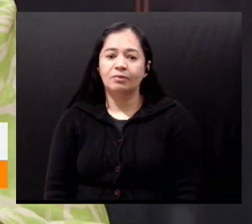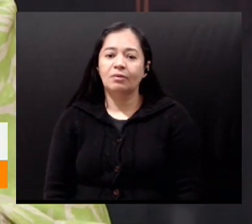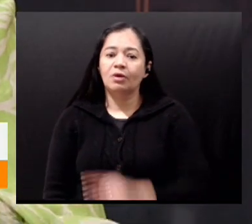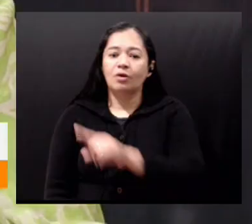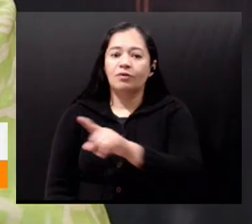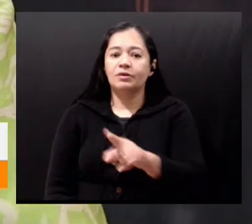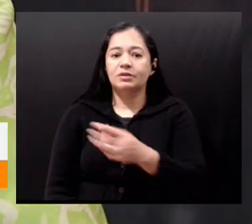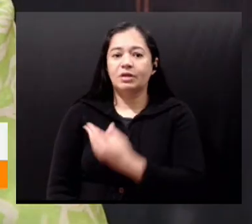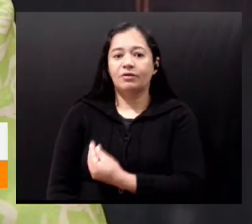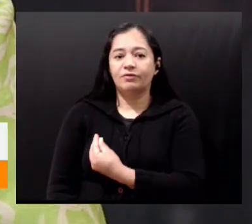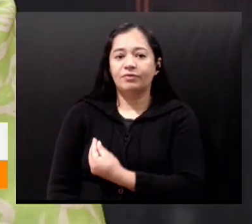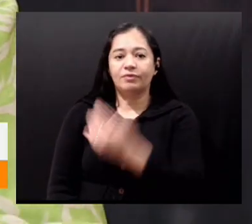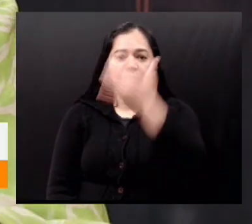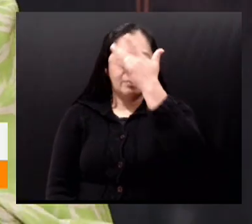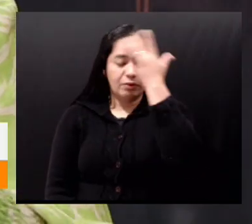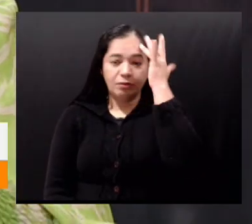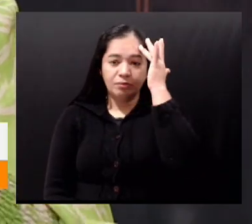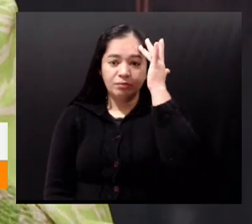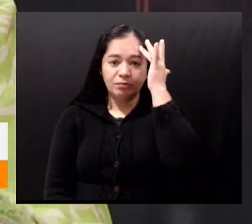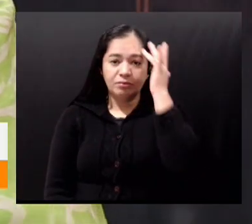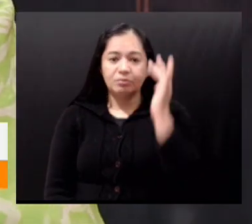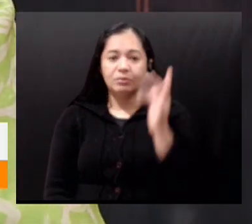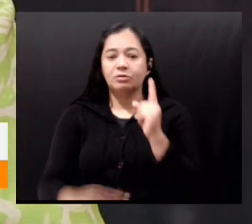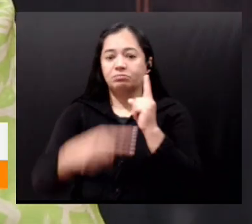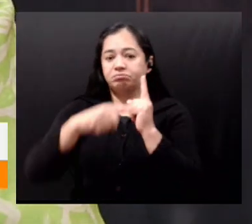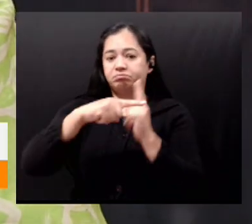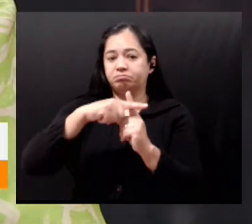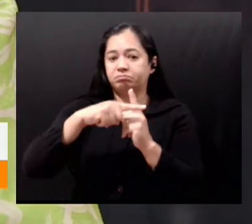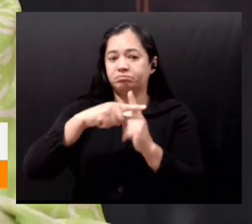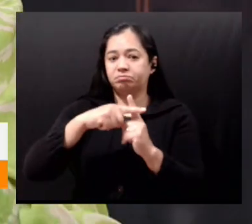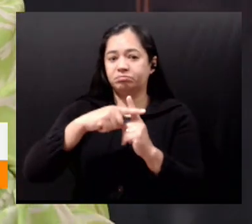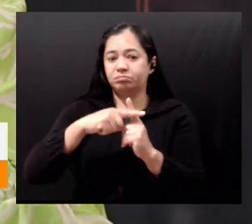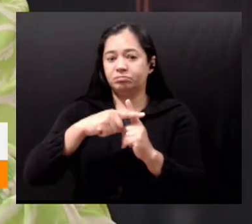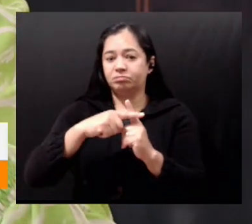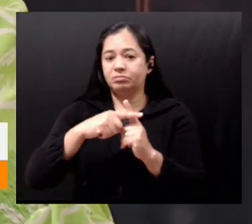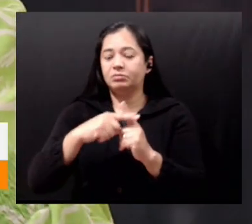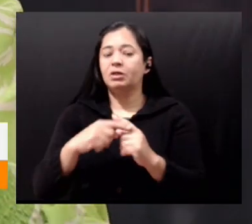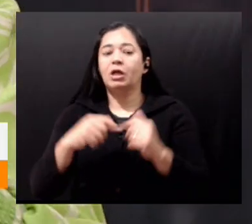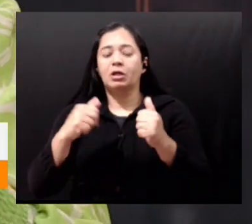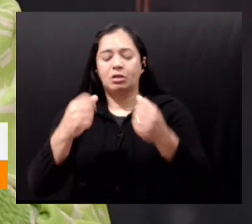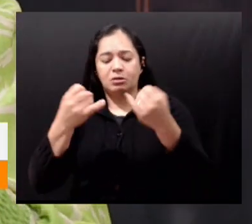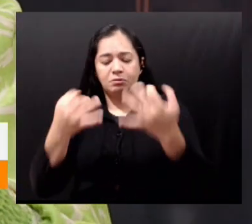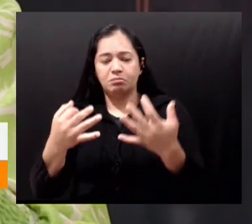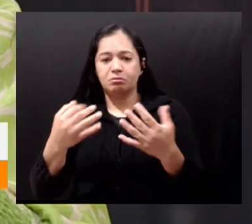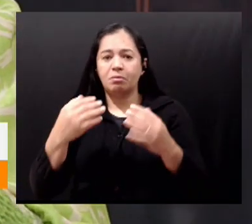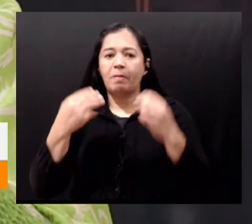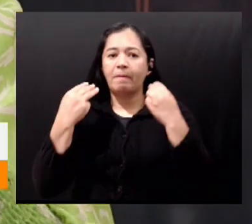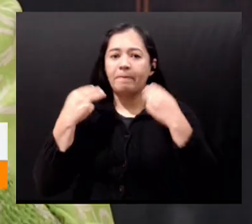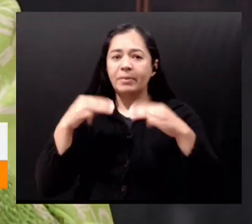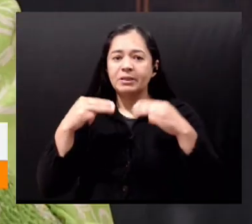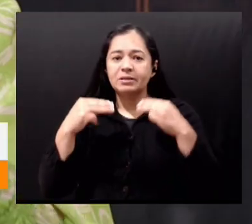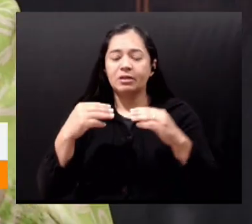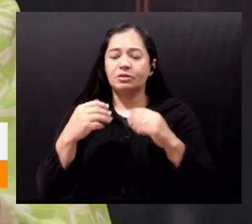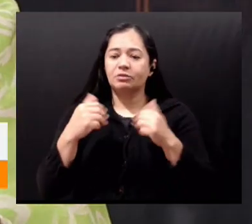que positivas, que traga mensagem positivas, por quê? A ansiedade ela traz,